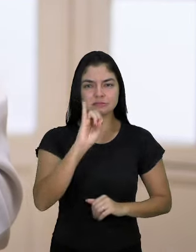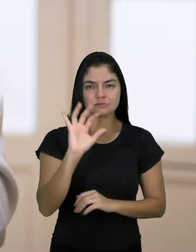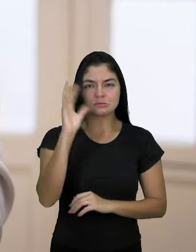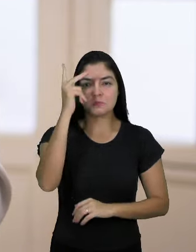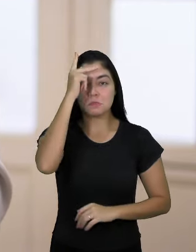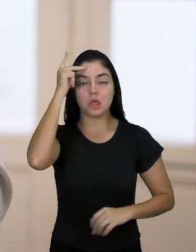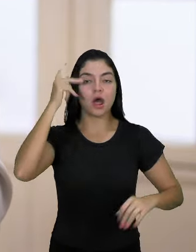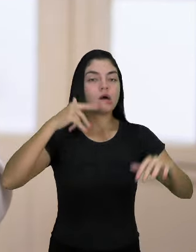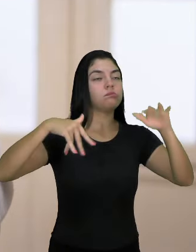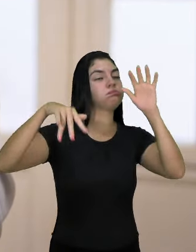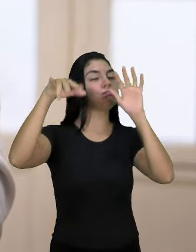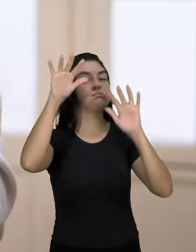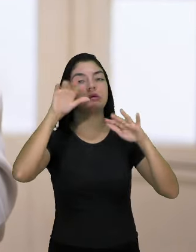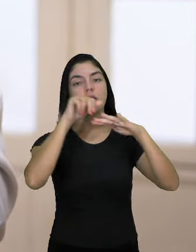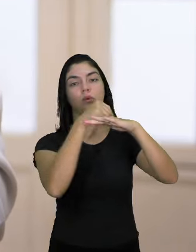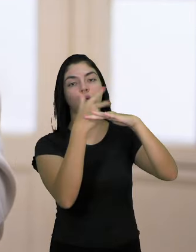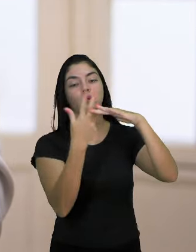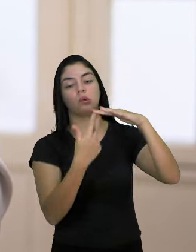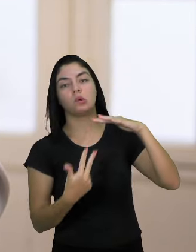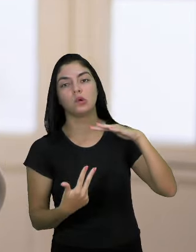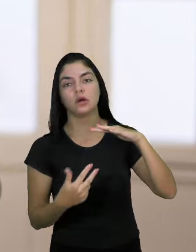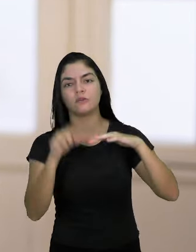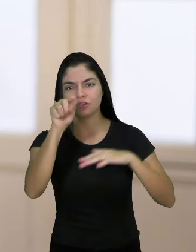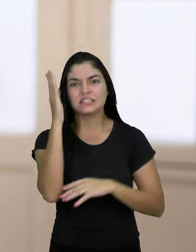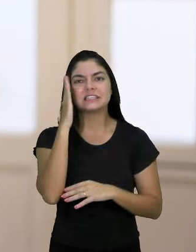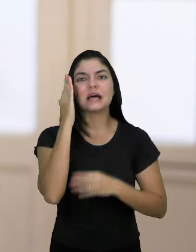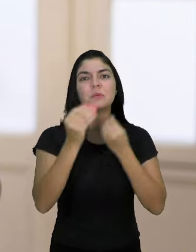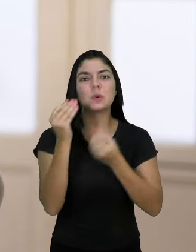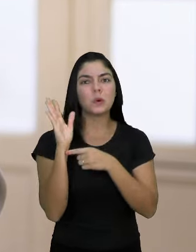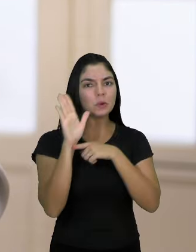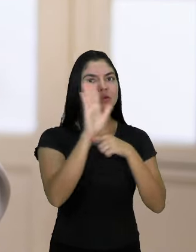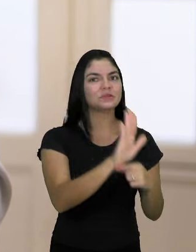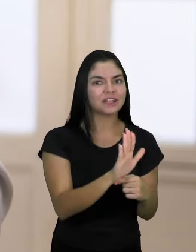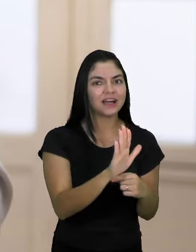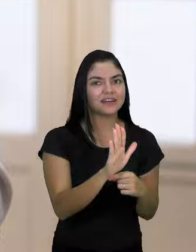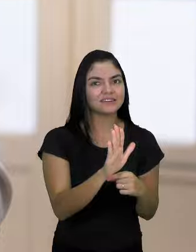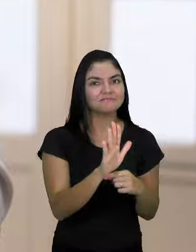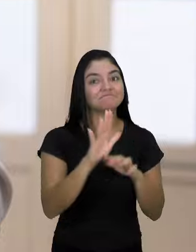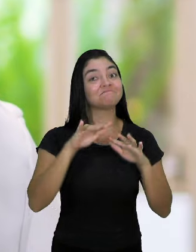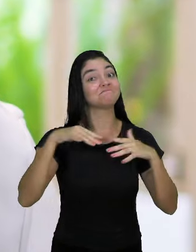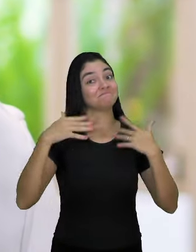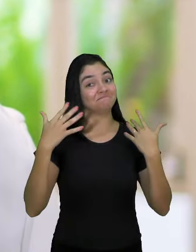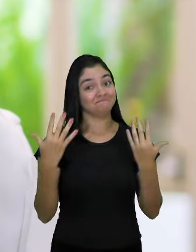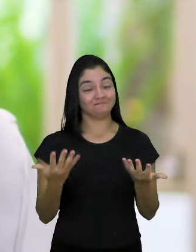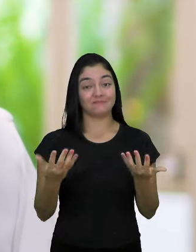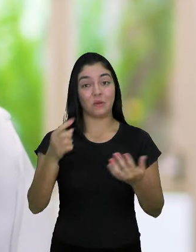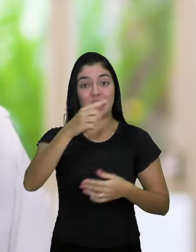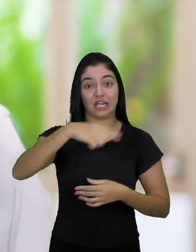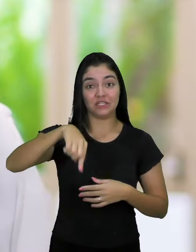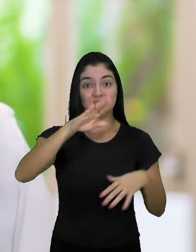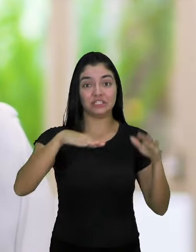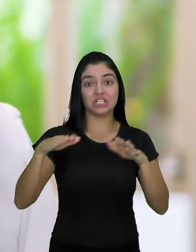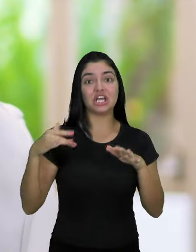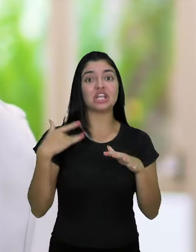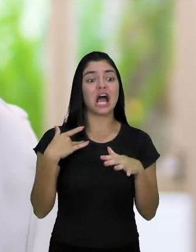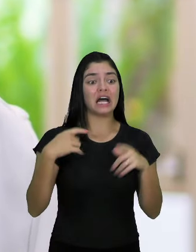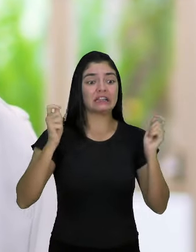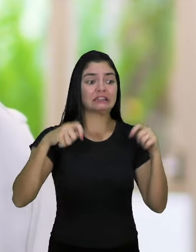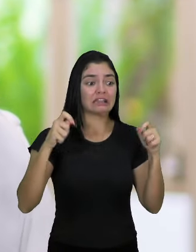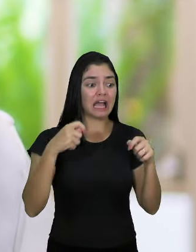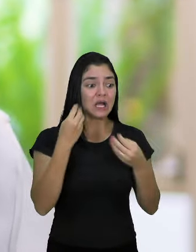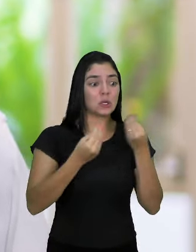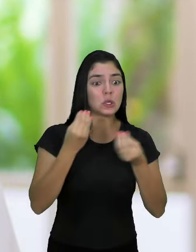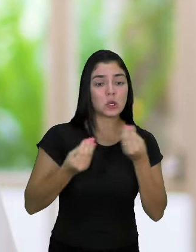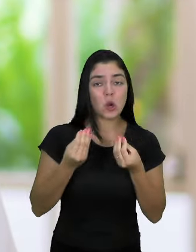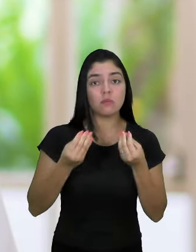Você sabe como iniciar os primeiros socorros em uma pessoa em caso de afogamento? Esperamos nunca deparar com esse tipo